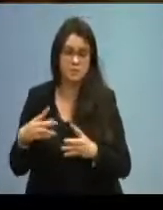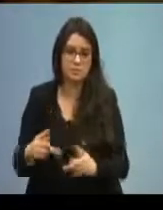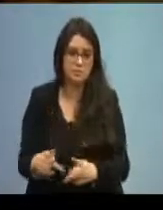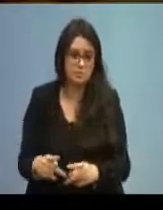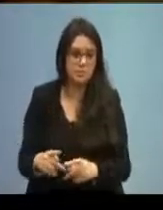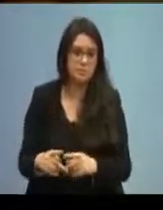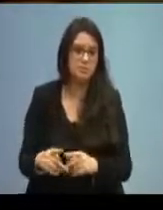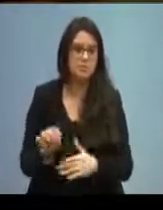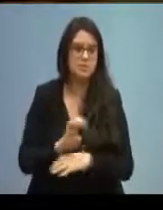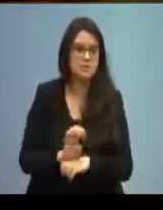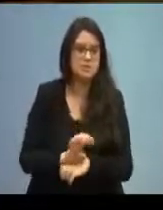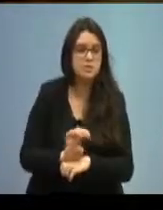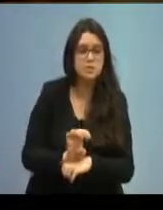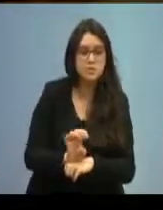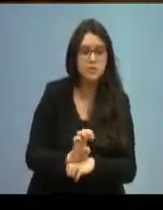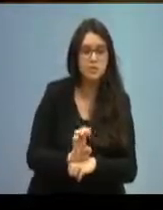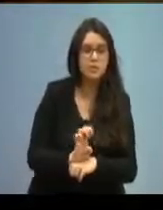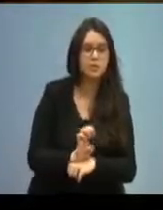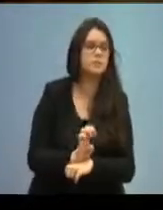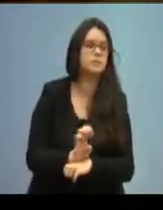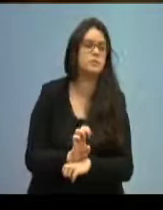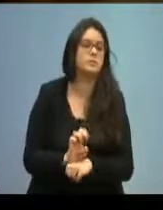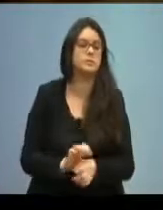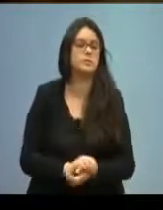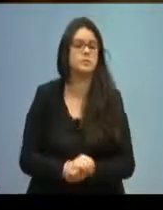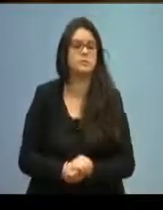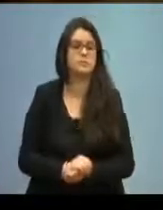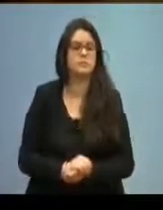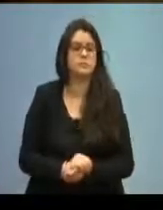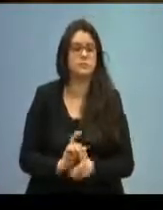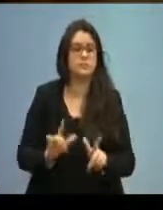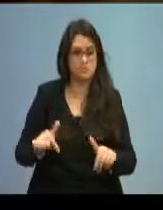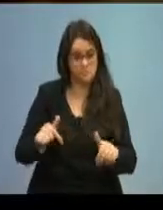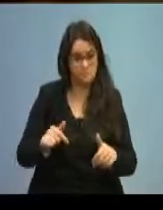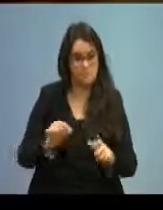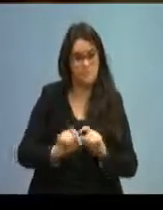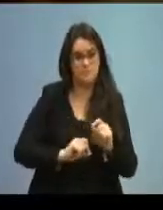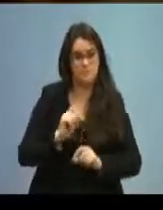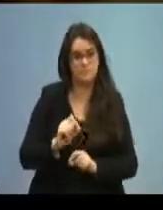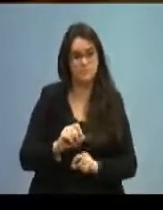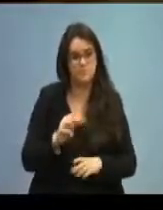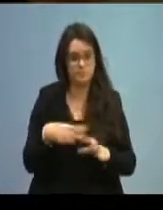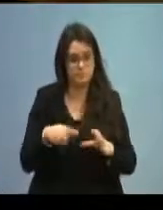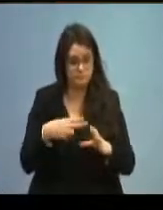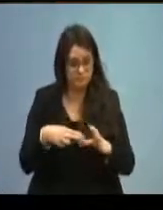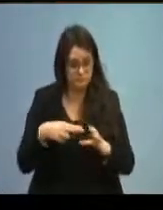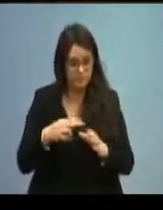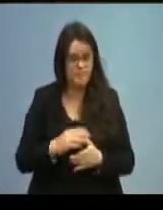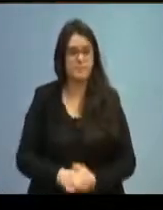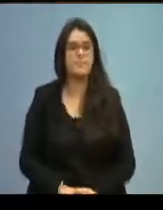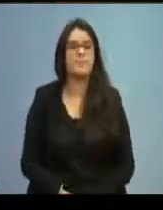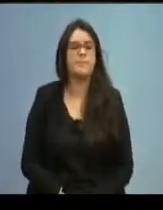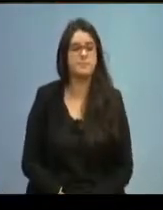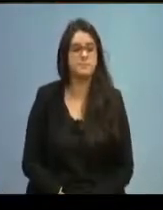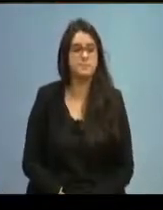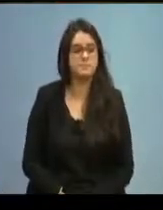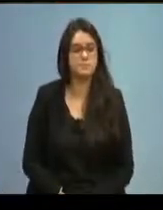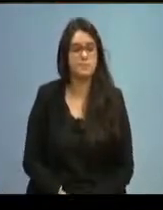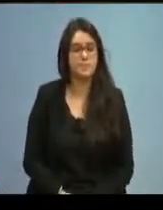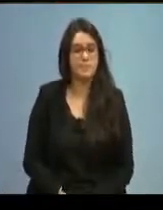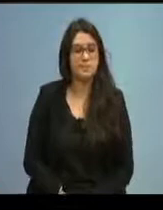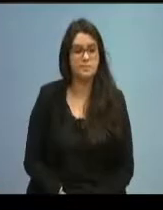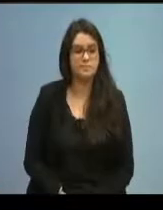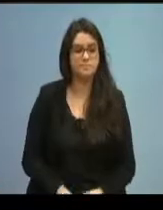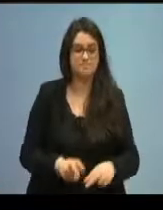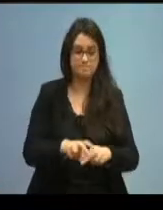Estadual frente à ação, à função da Câmara Municipal na denominação 30 de vias públicas. segundos. Portanto,